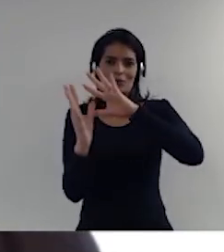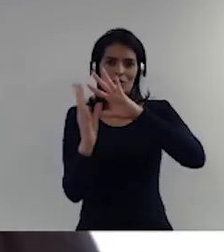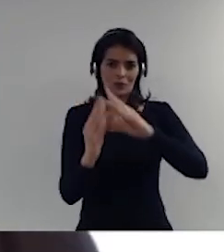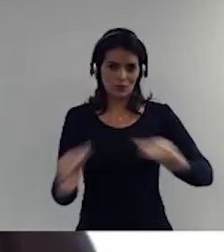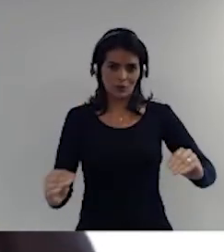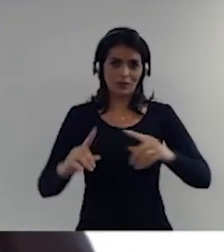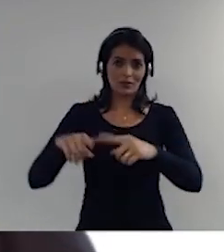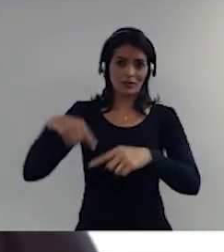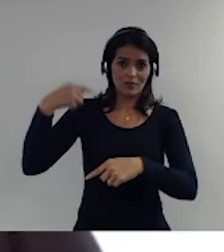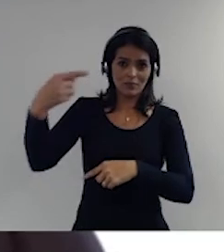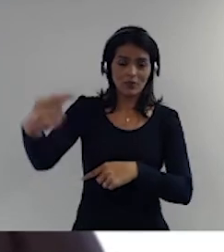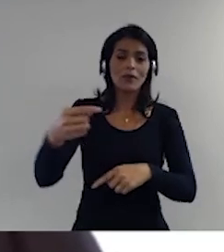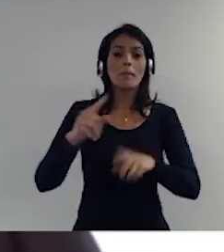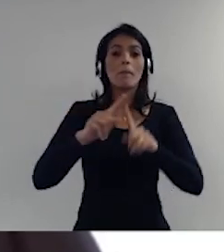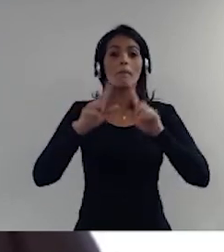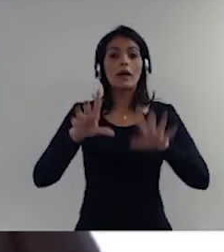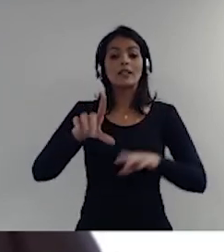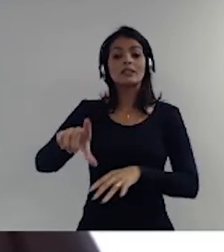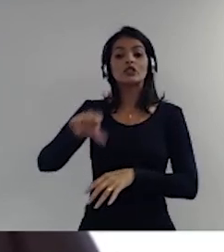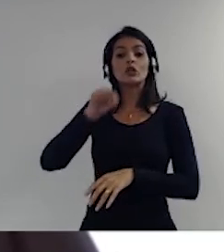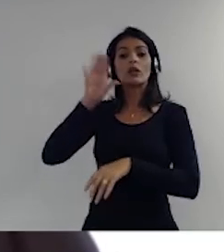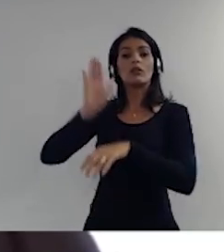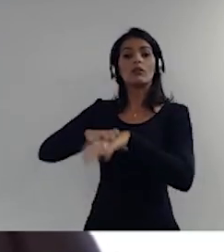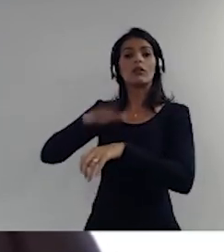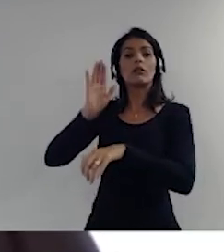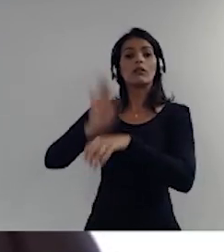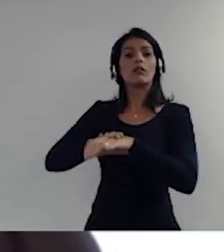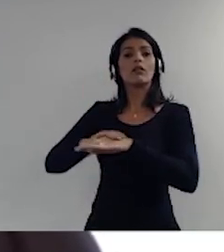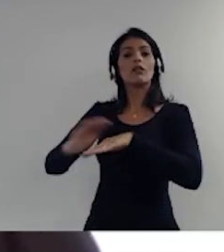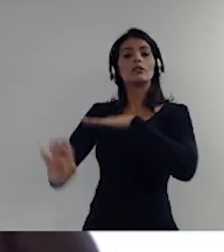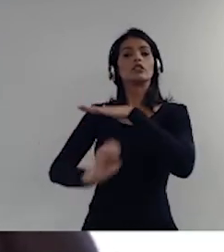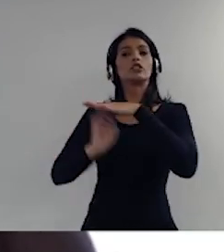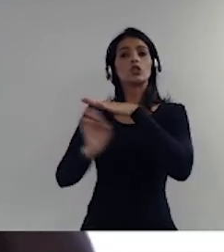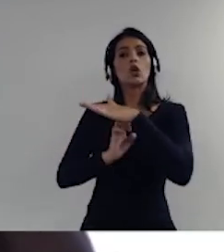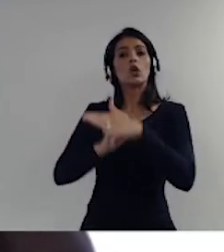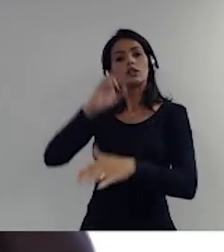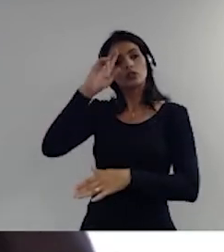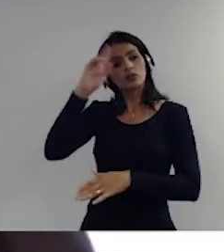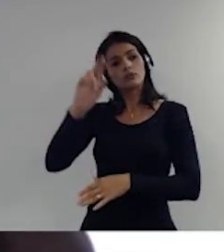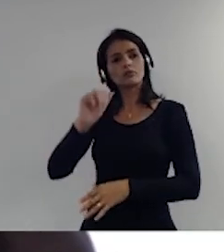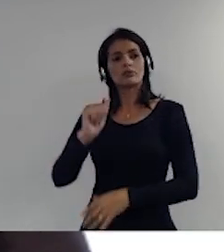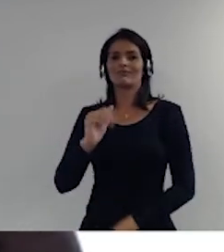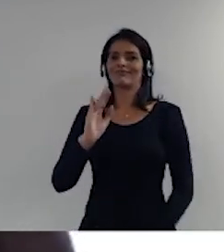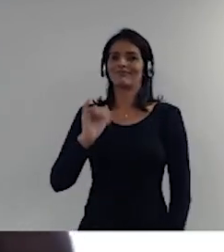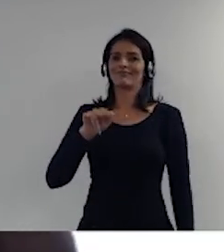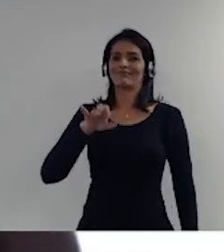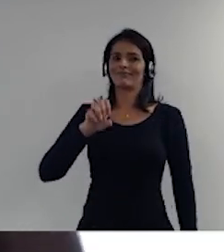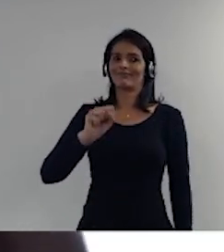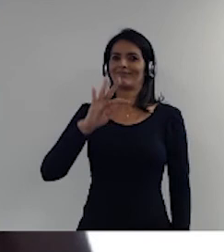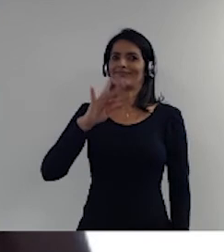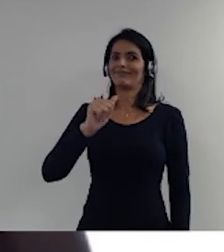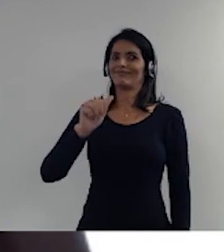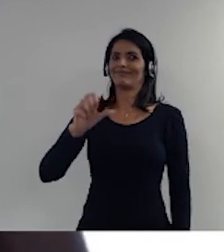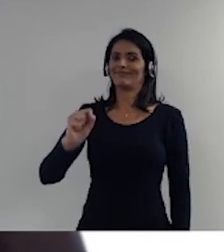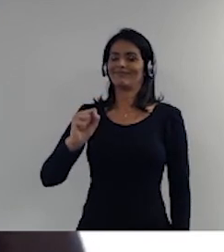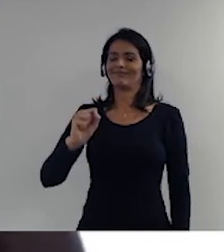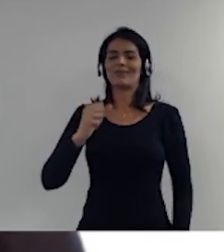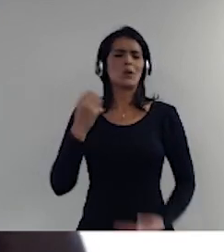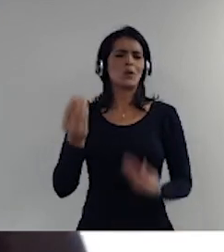novo, a escolha cabe às companhias, aos seus acionistas, sobre como fazer.